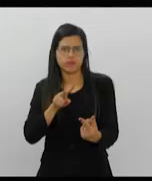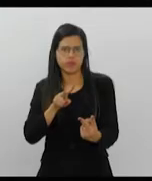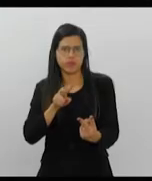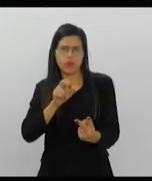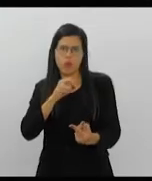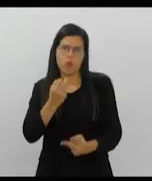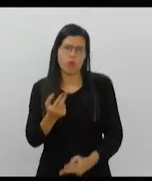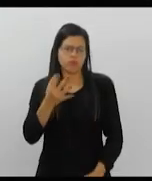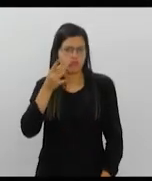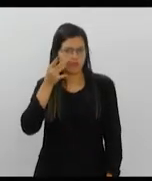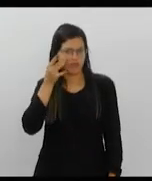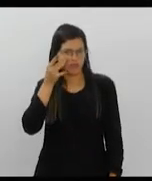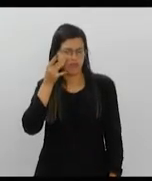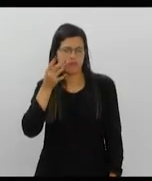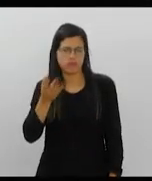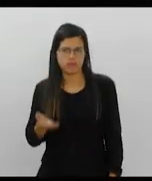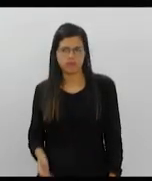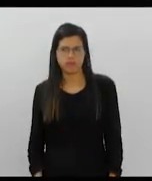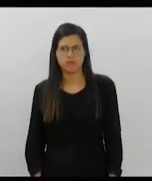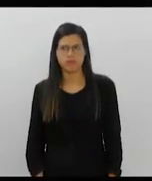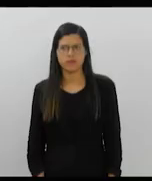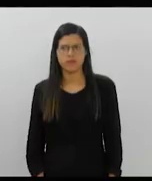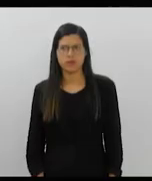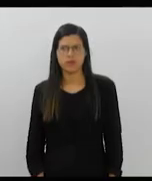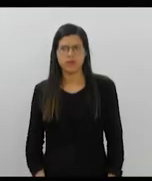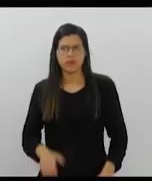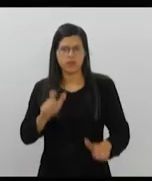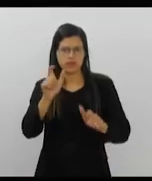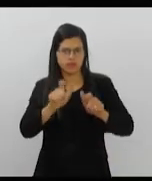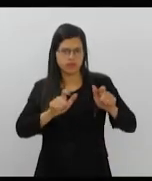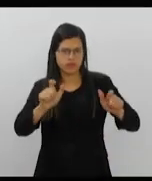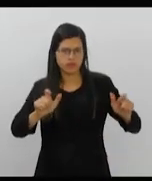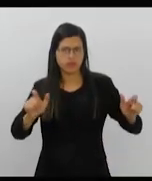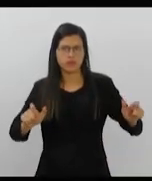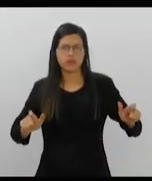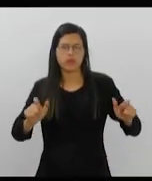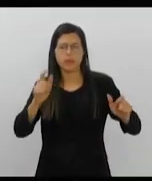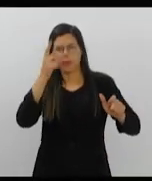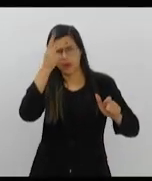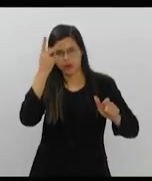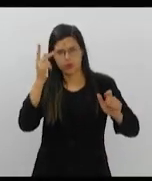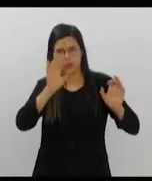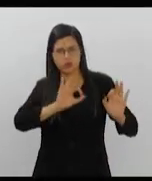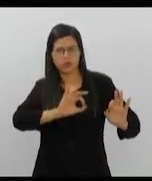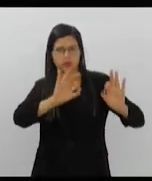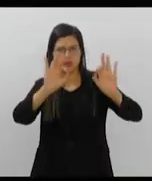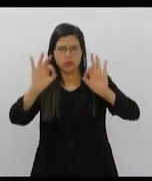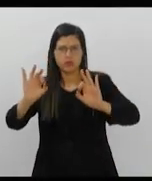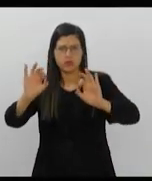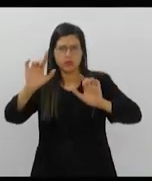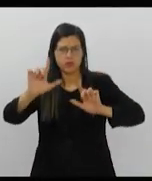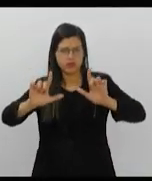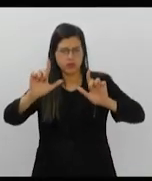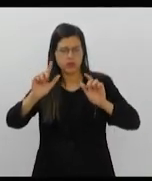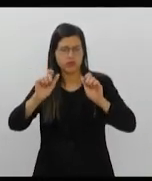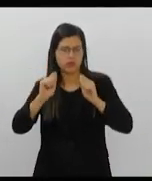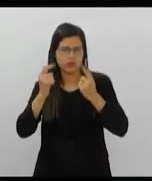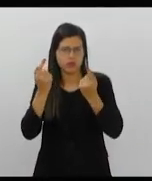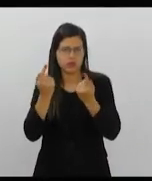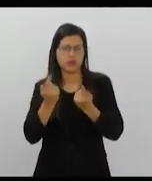ou presencialmente, senhoras e senhores telespectadores da